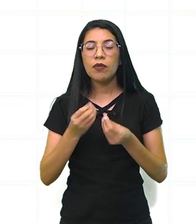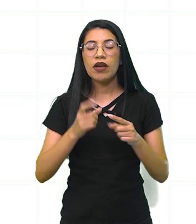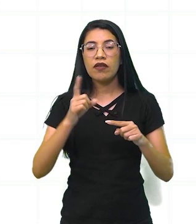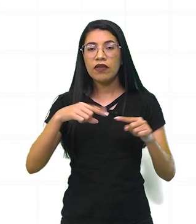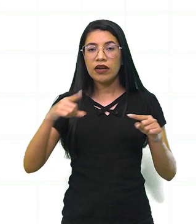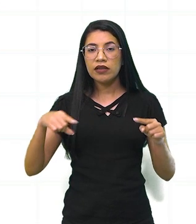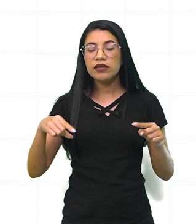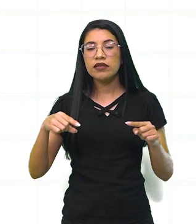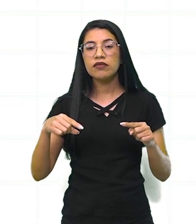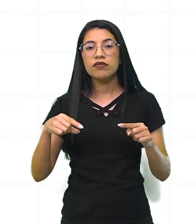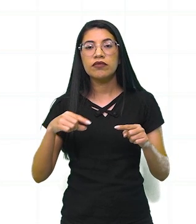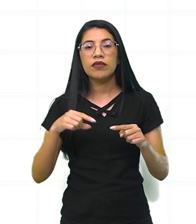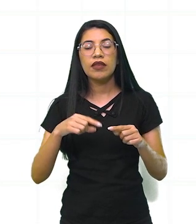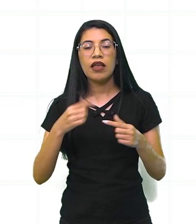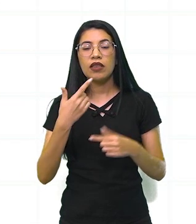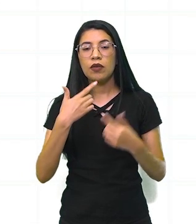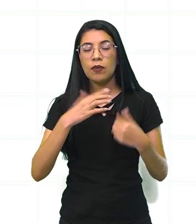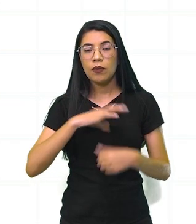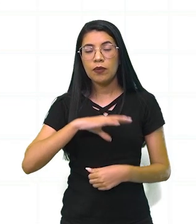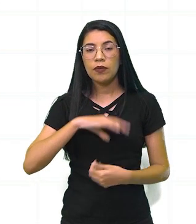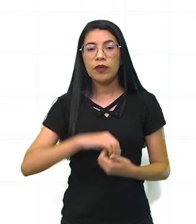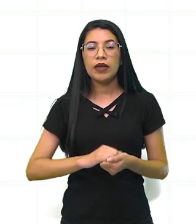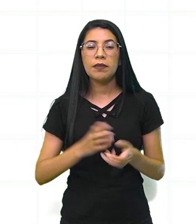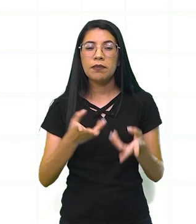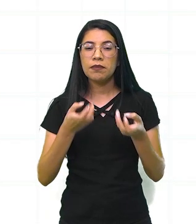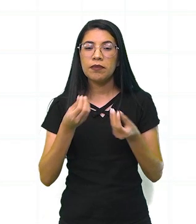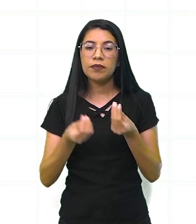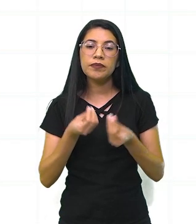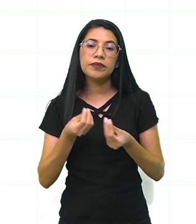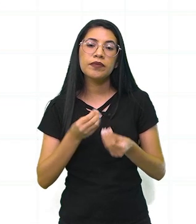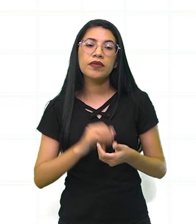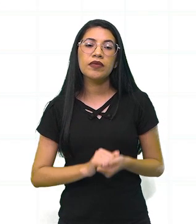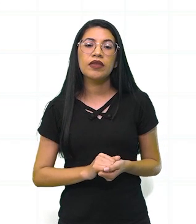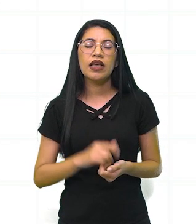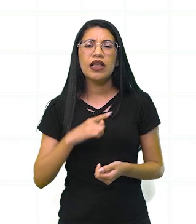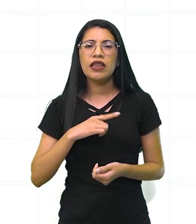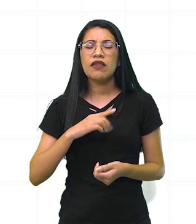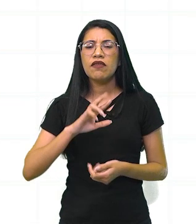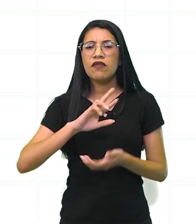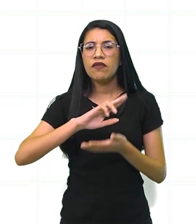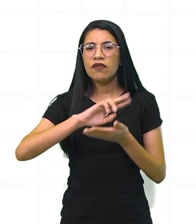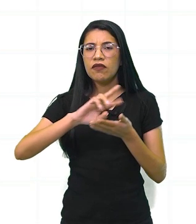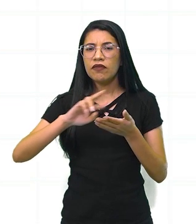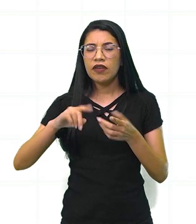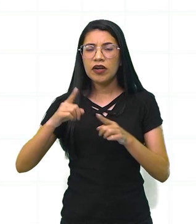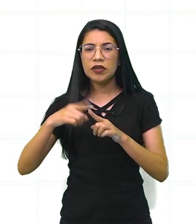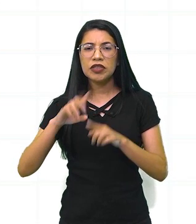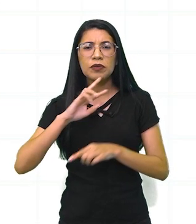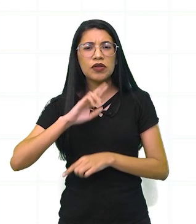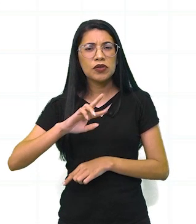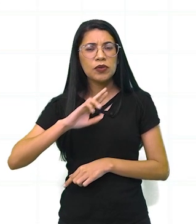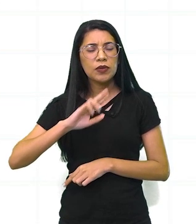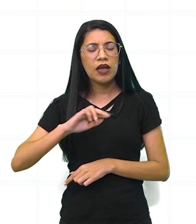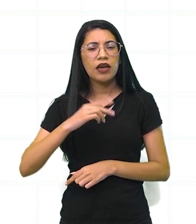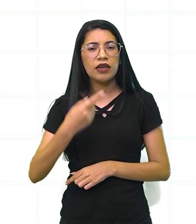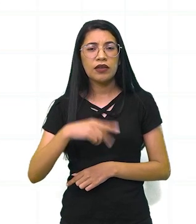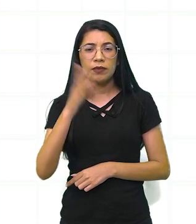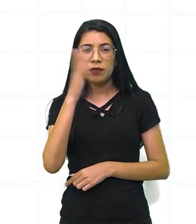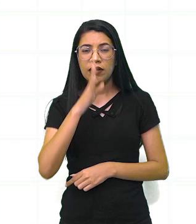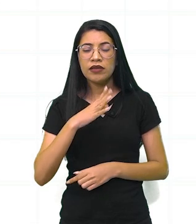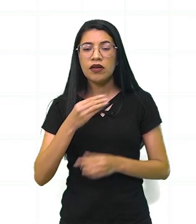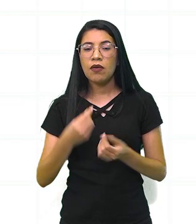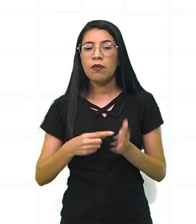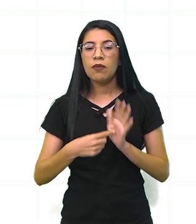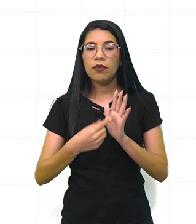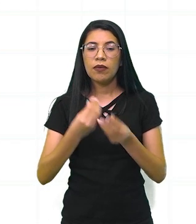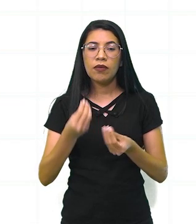fonético-fonológica identificada por exemplo pela diversidade de Sub Taques brasileiros e variação lexical revelada pelo uso